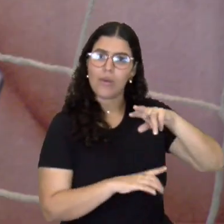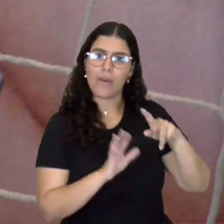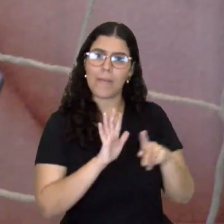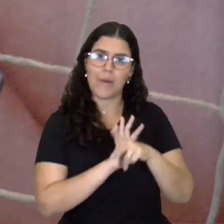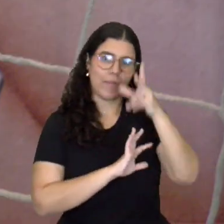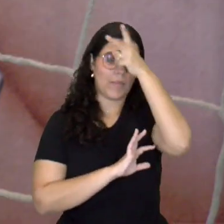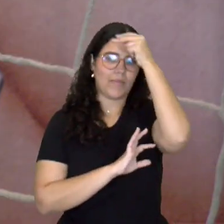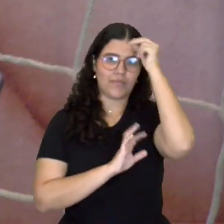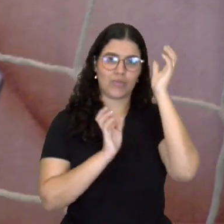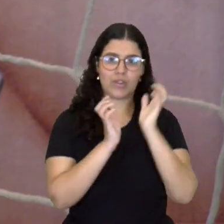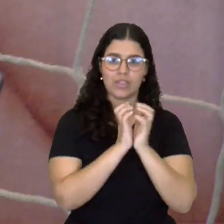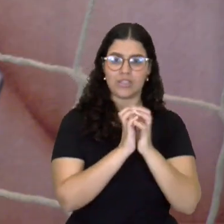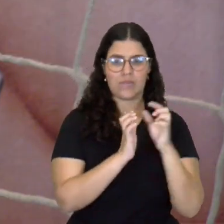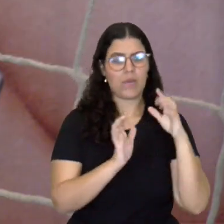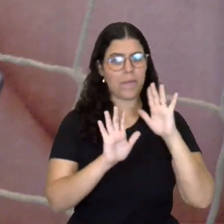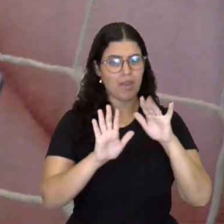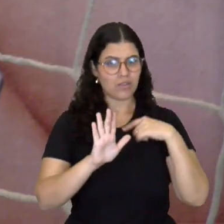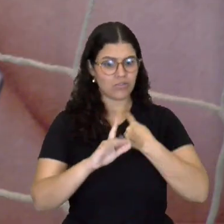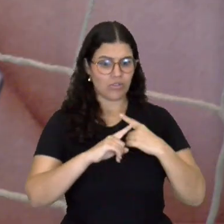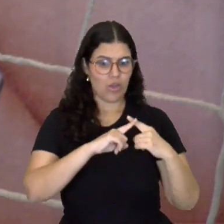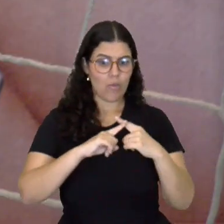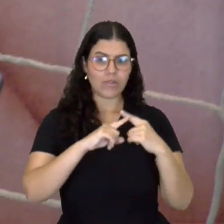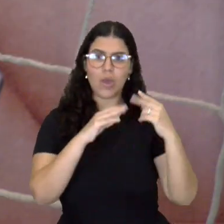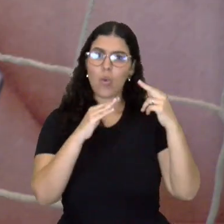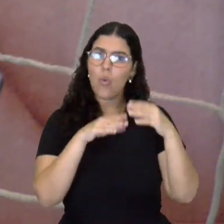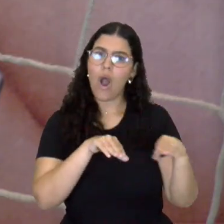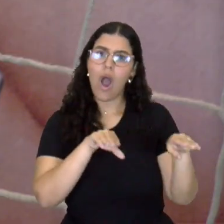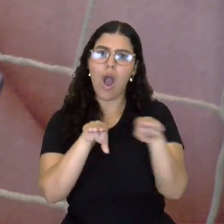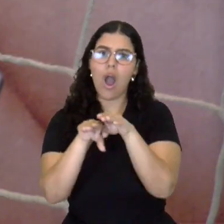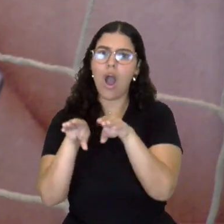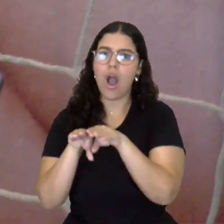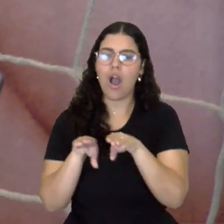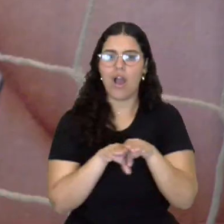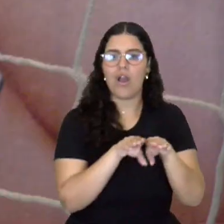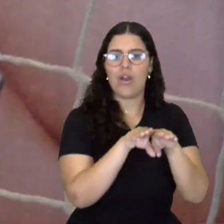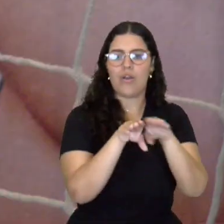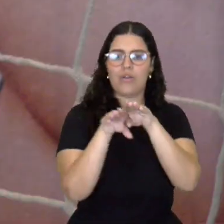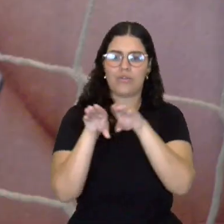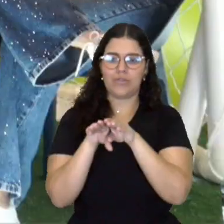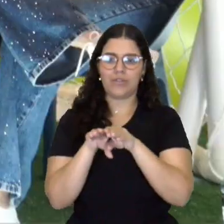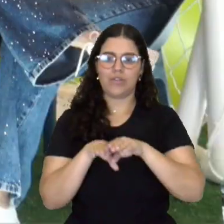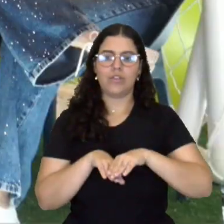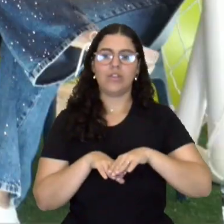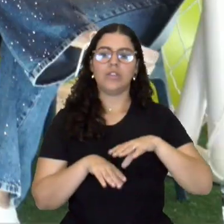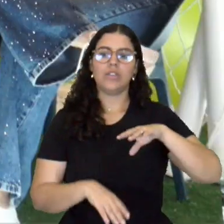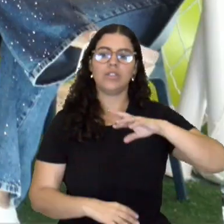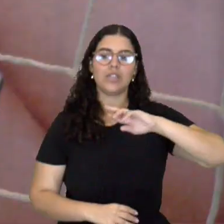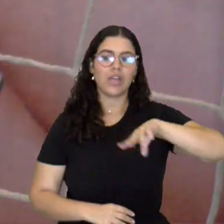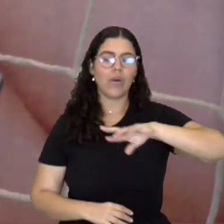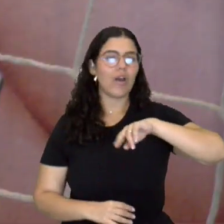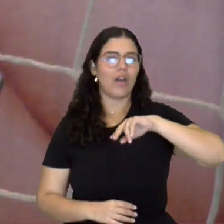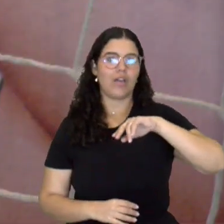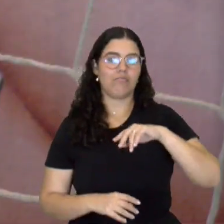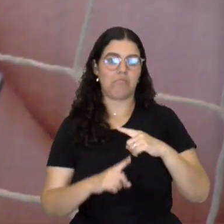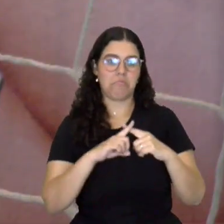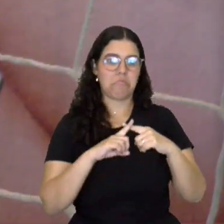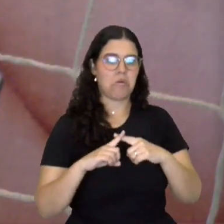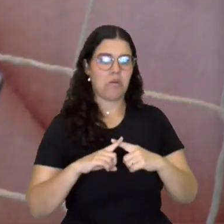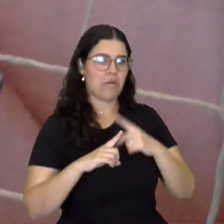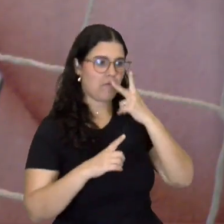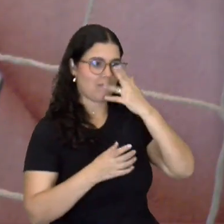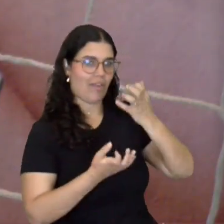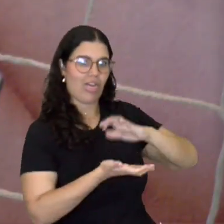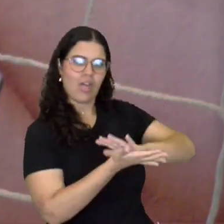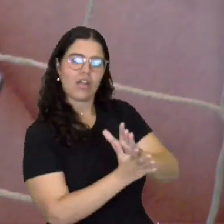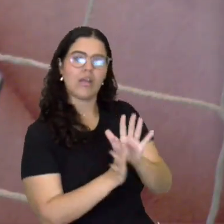competição obviamente saudável, né? Que a gente chama de coopetição, né? Uma competição colaborativa. Mas todos os estudantes da